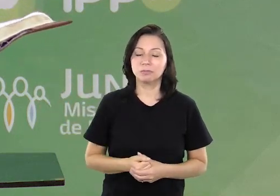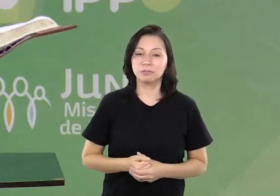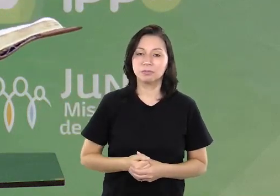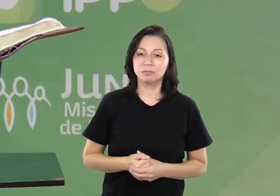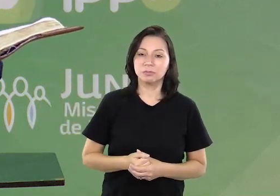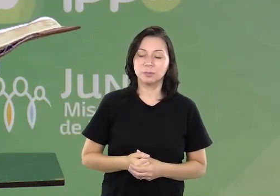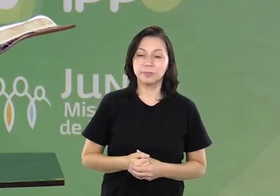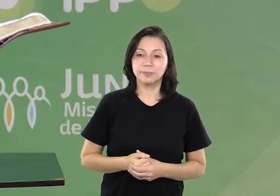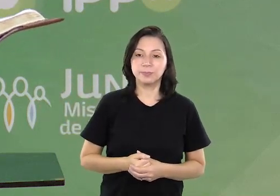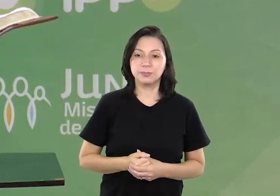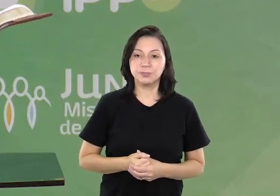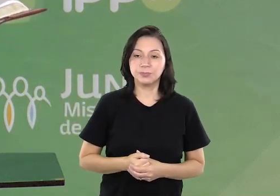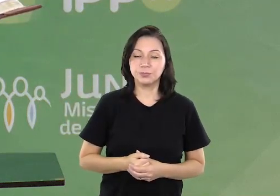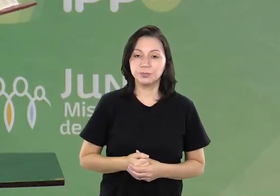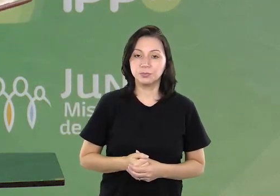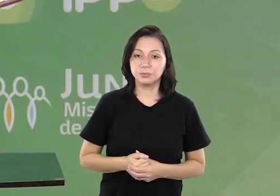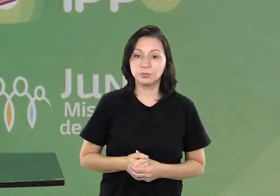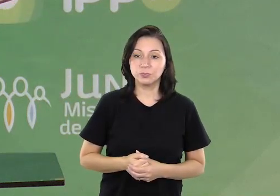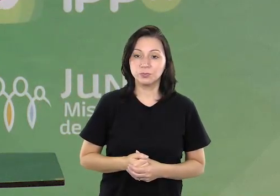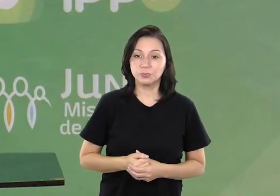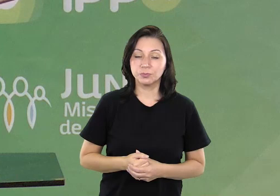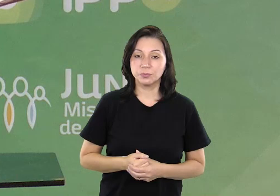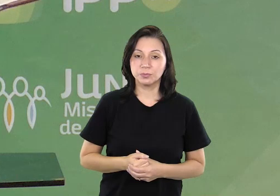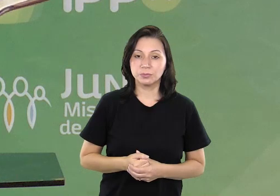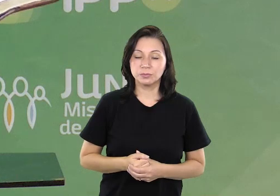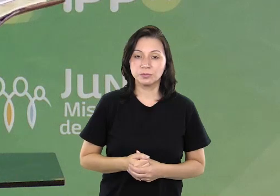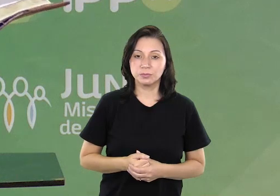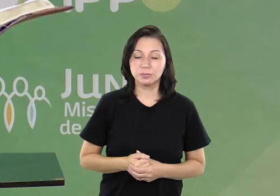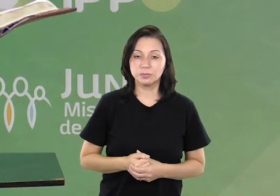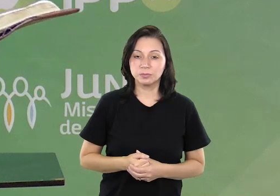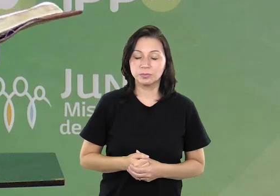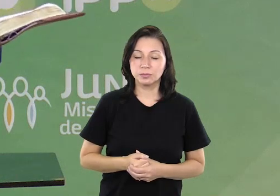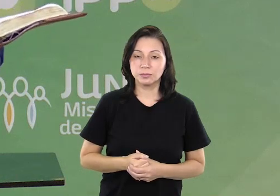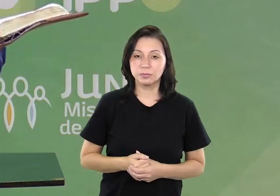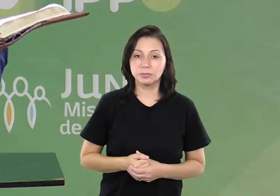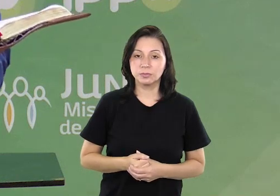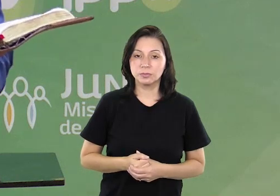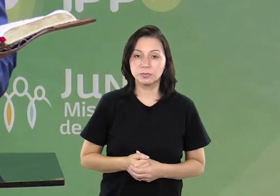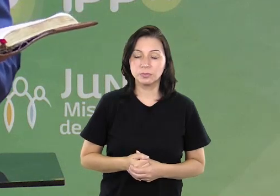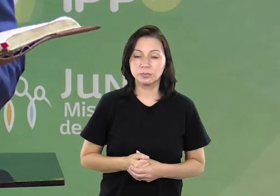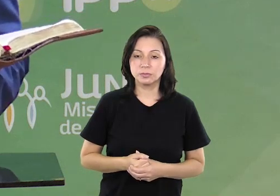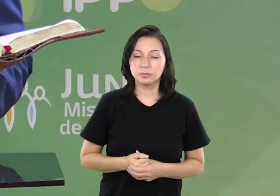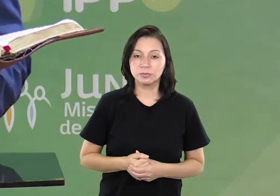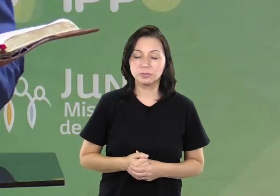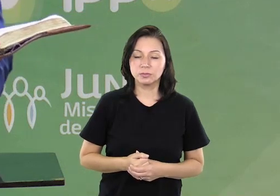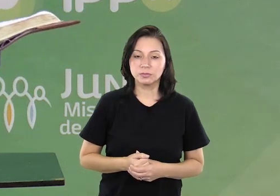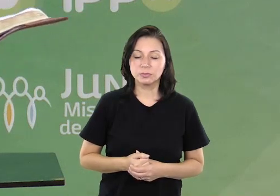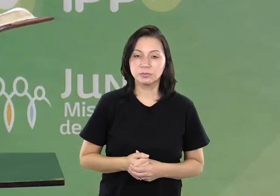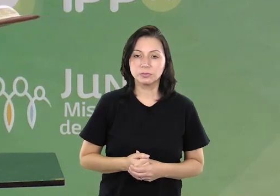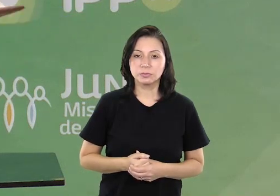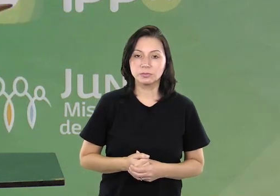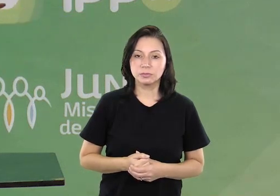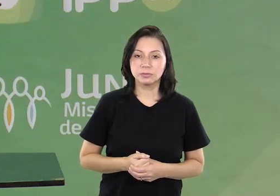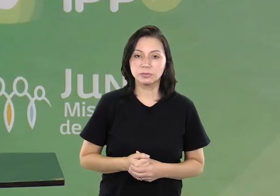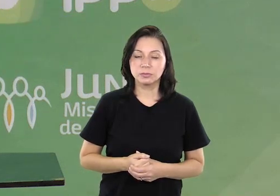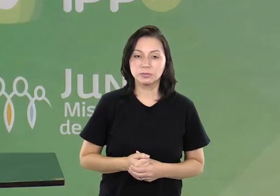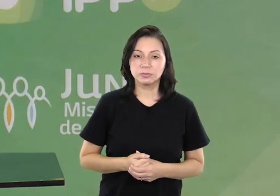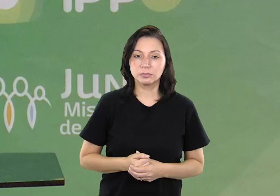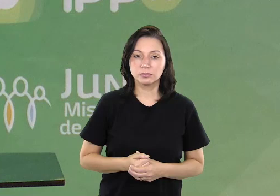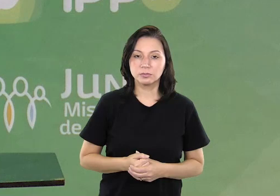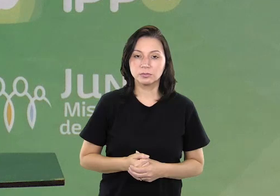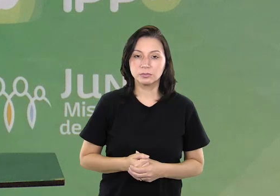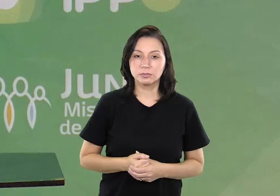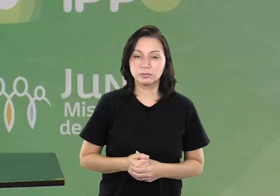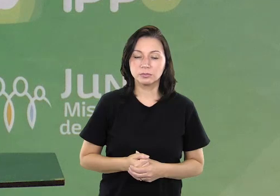meus amados irmãos é curioso isso ele se transforma diz a escritura num fenômeno dentro